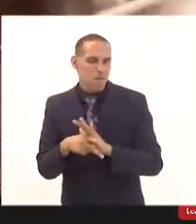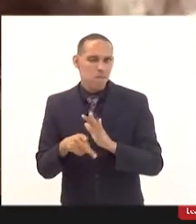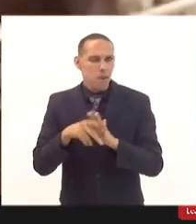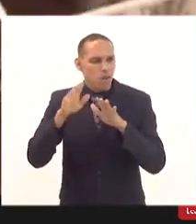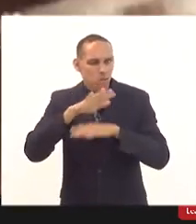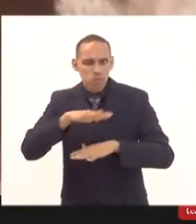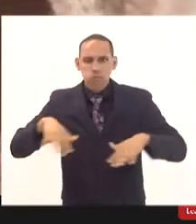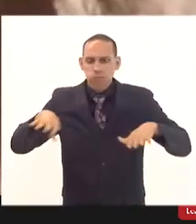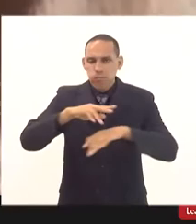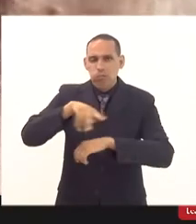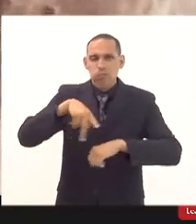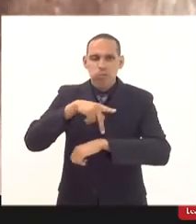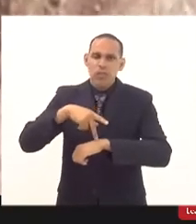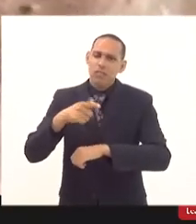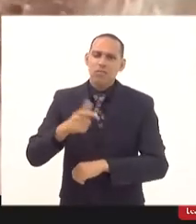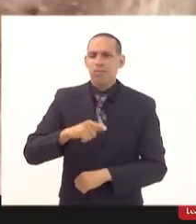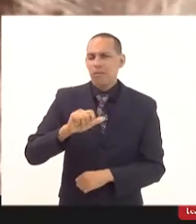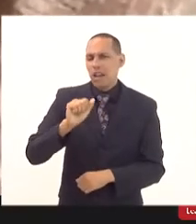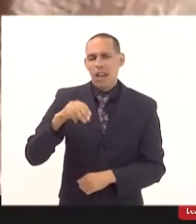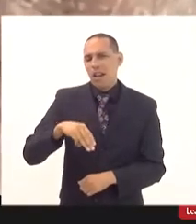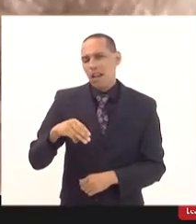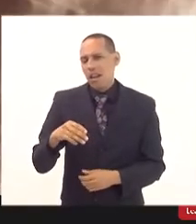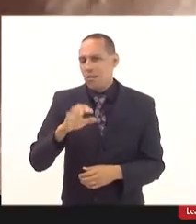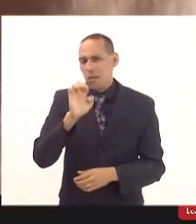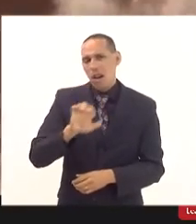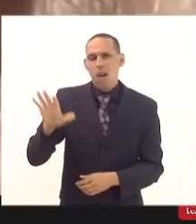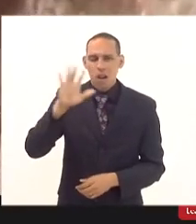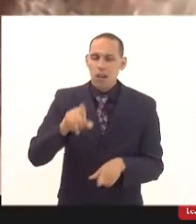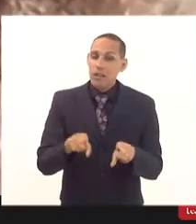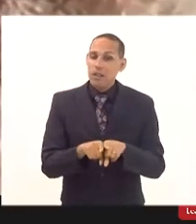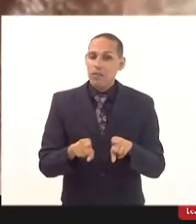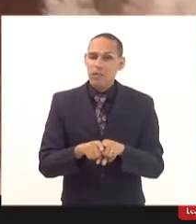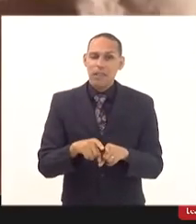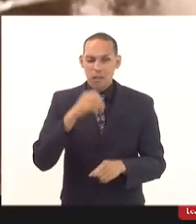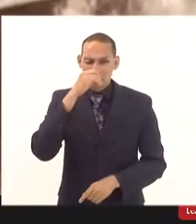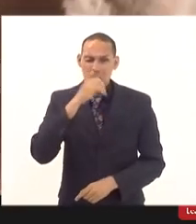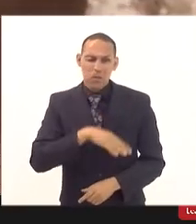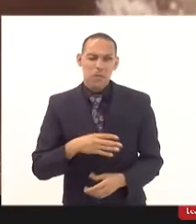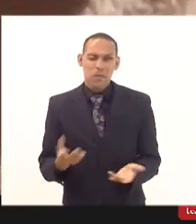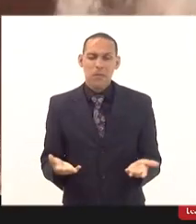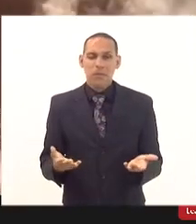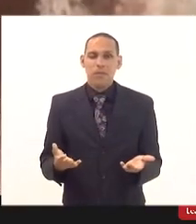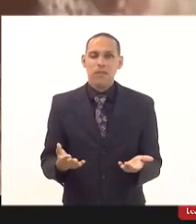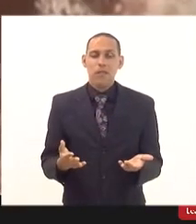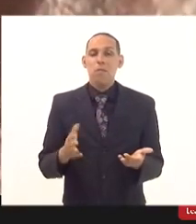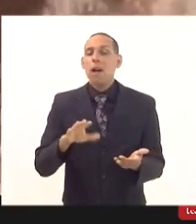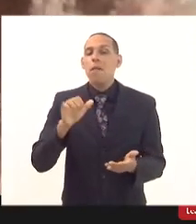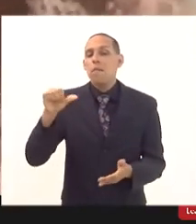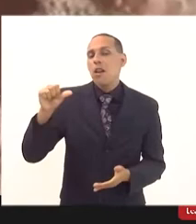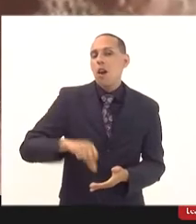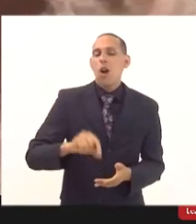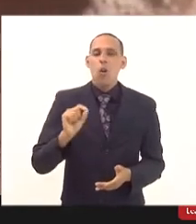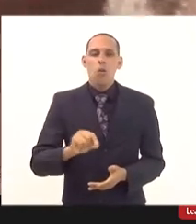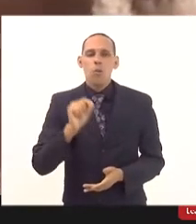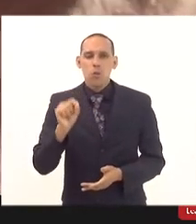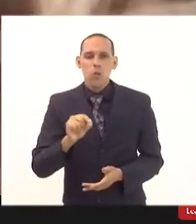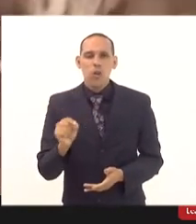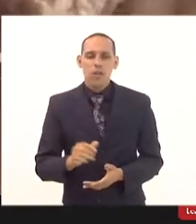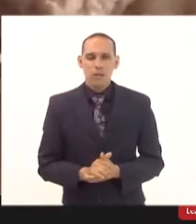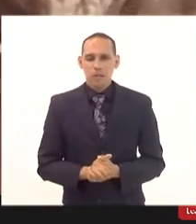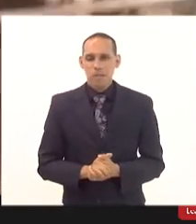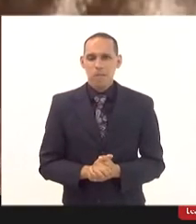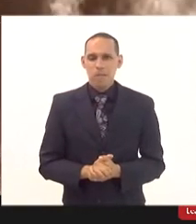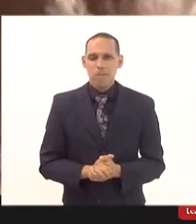os países nórdicos não tem mais efeito o resto da Europa também não o que é um absurdo admissível no entanto é o descaso com significado